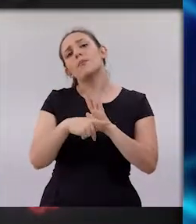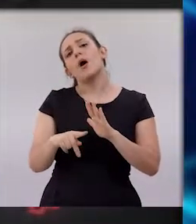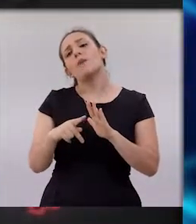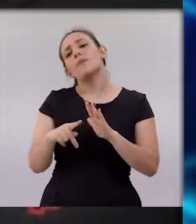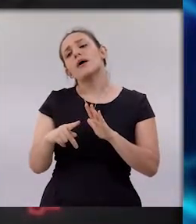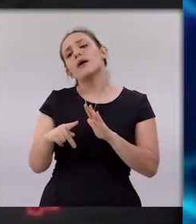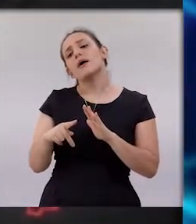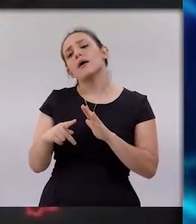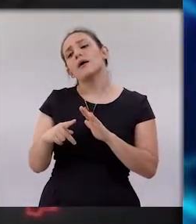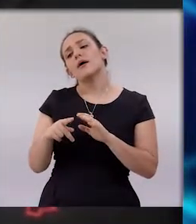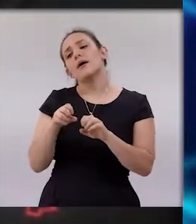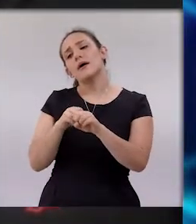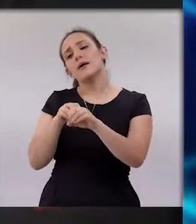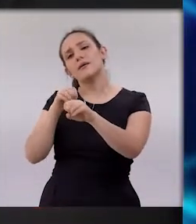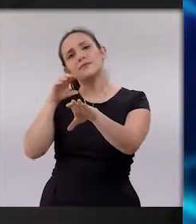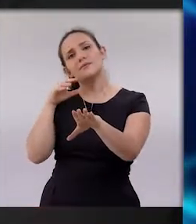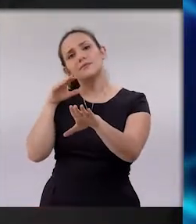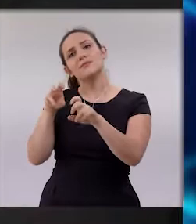telemedicina